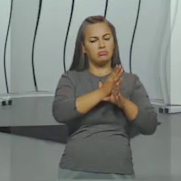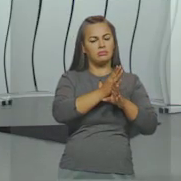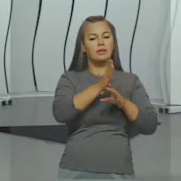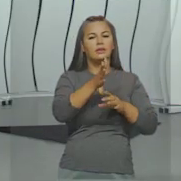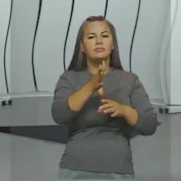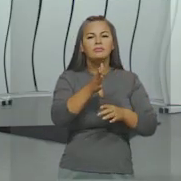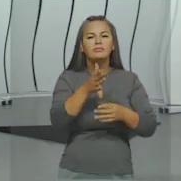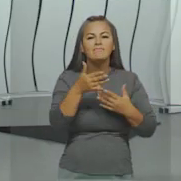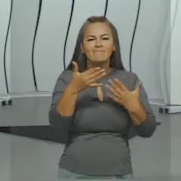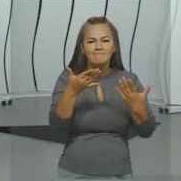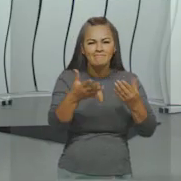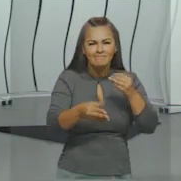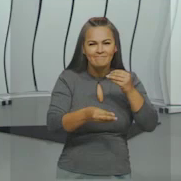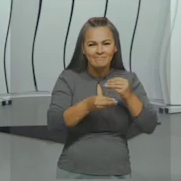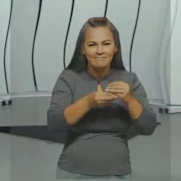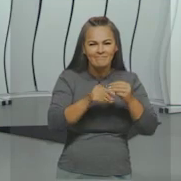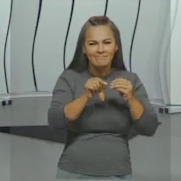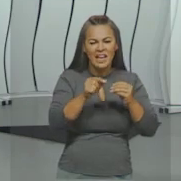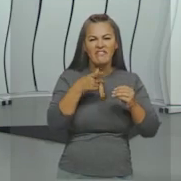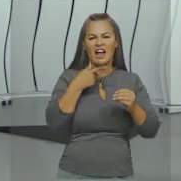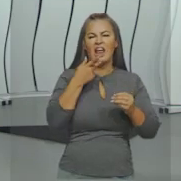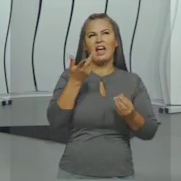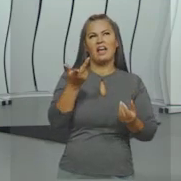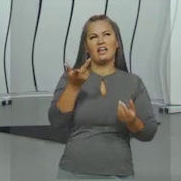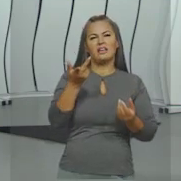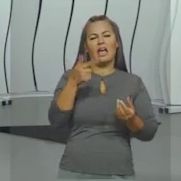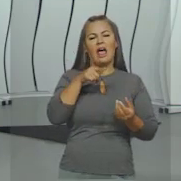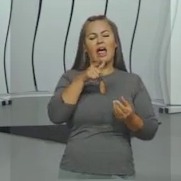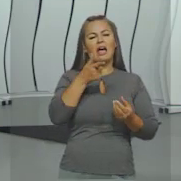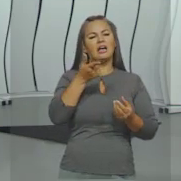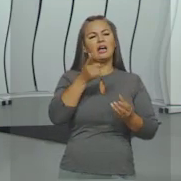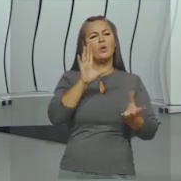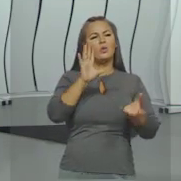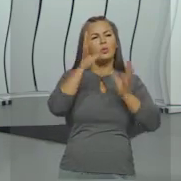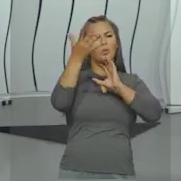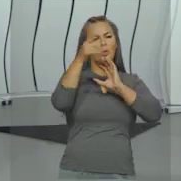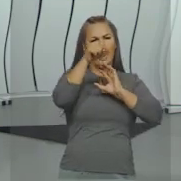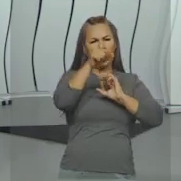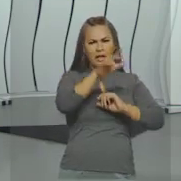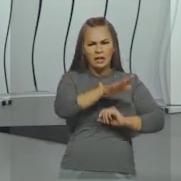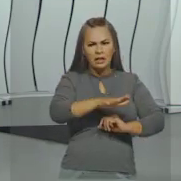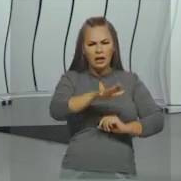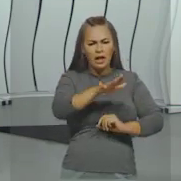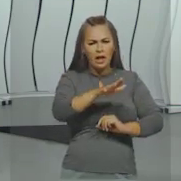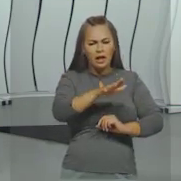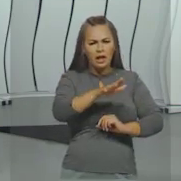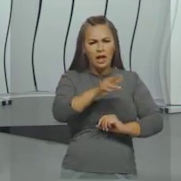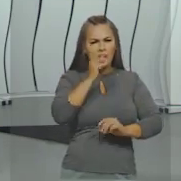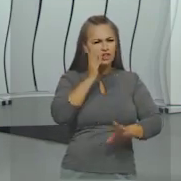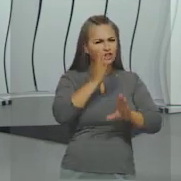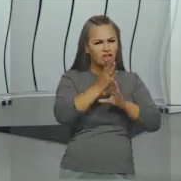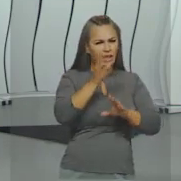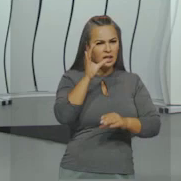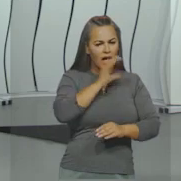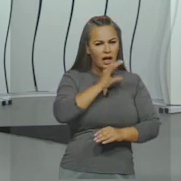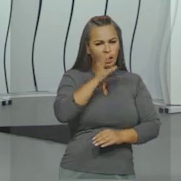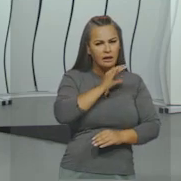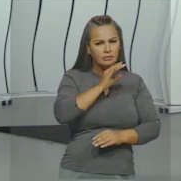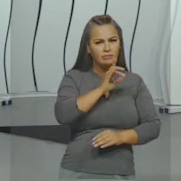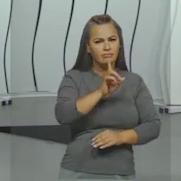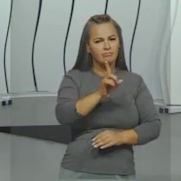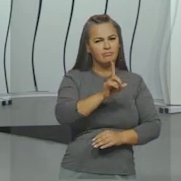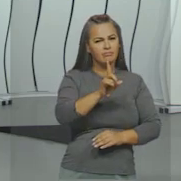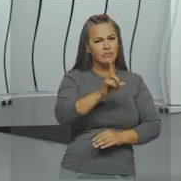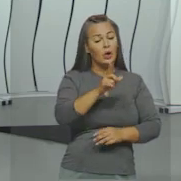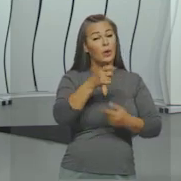assim que se mede ali em um ano e fala assim, olha, o clima desse lugar é isso. Não. O clima exige um estudo muito grande, um